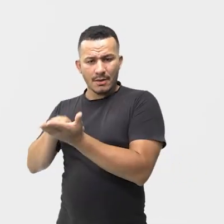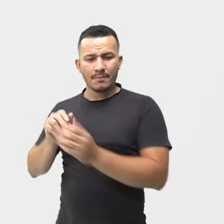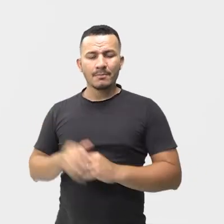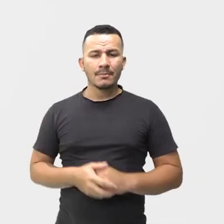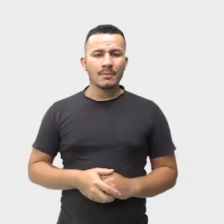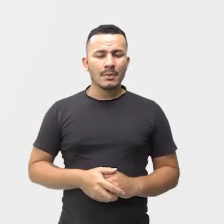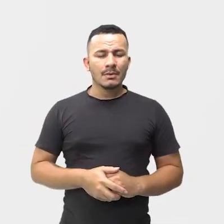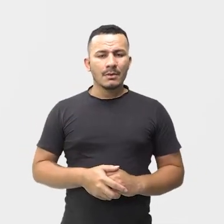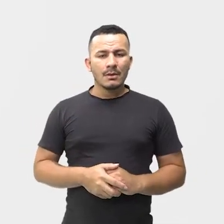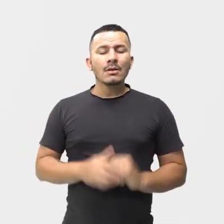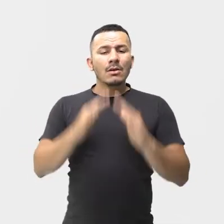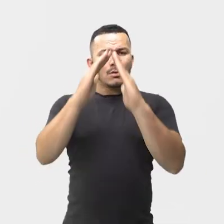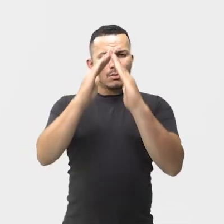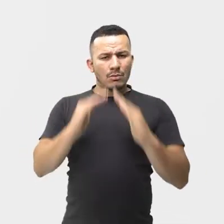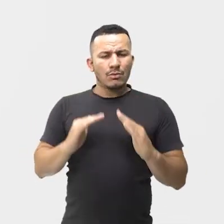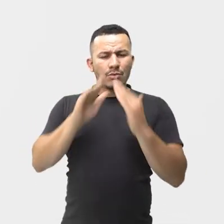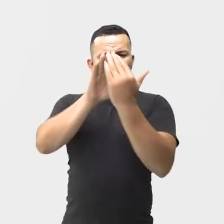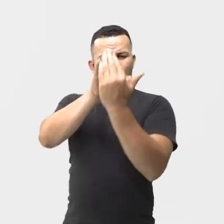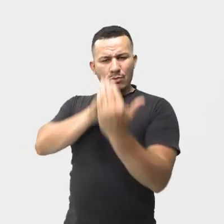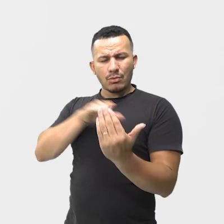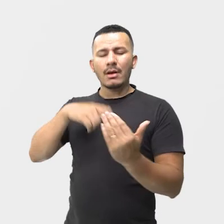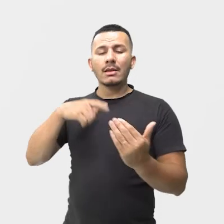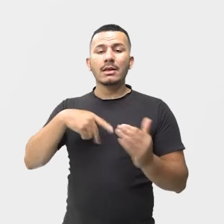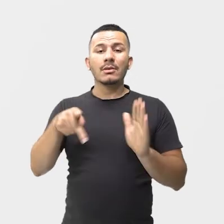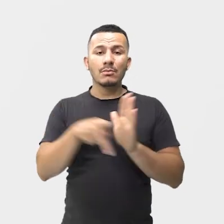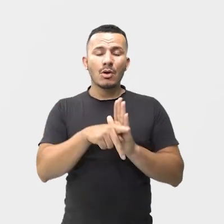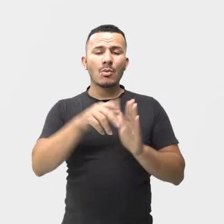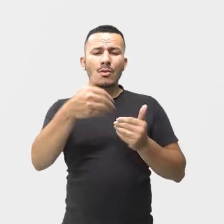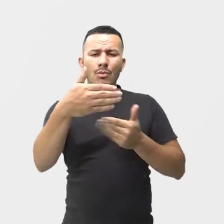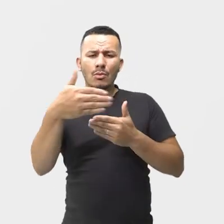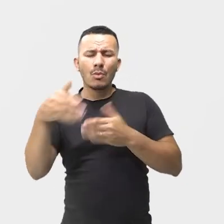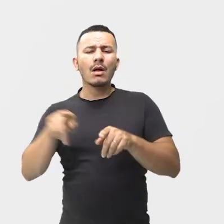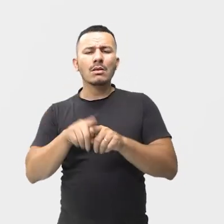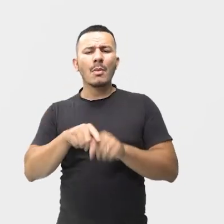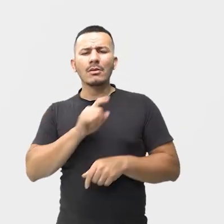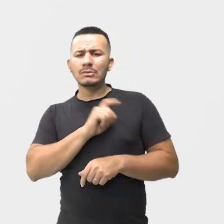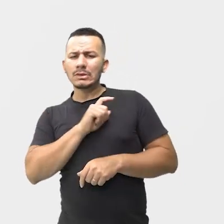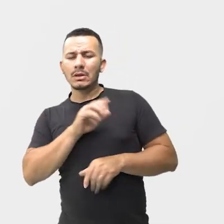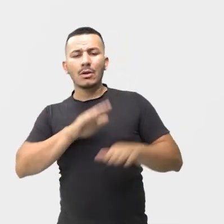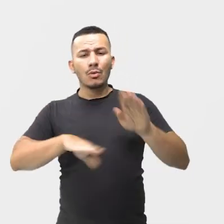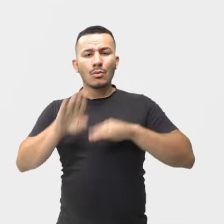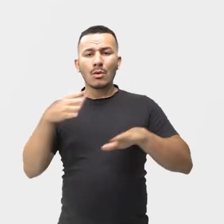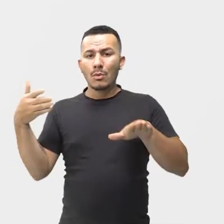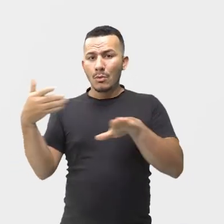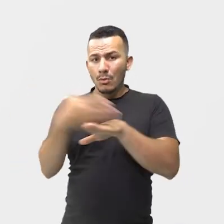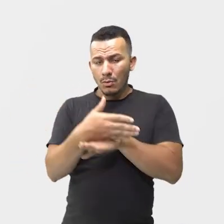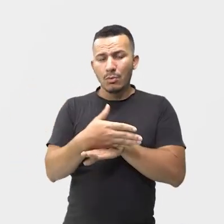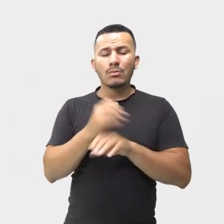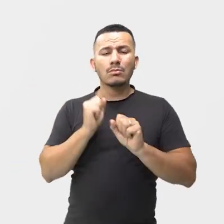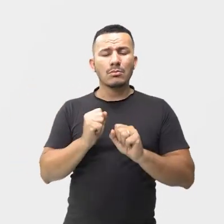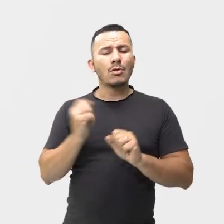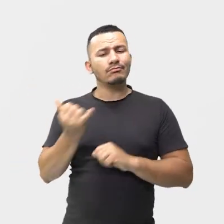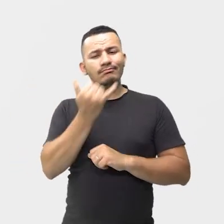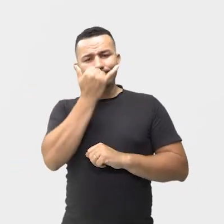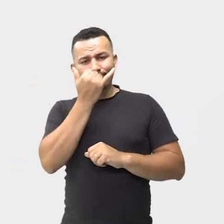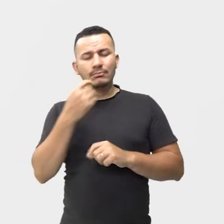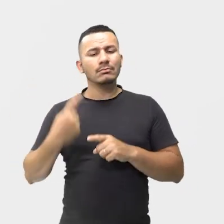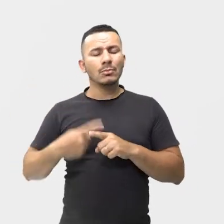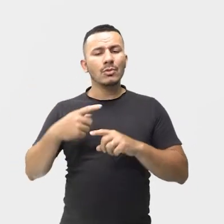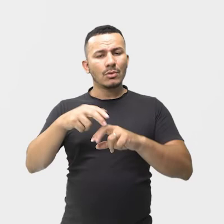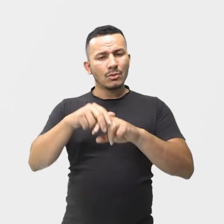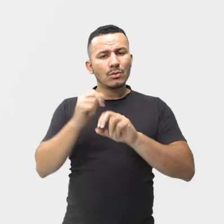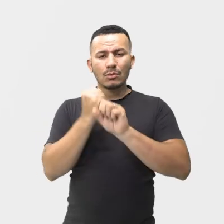câmeras secretas. Então, existiam várias armadilhas. É por isso que ela é enorme. Porque